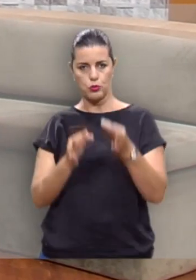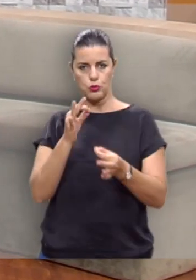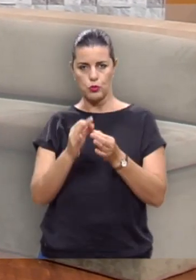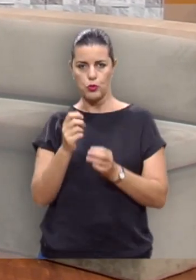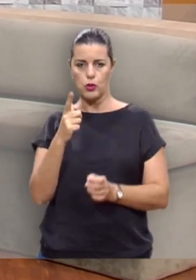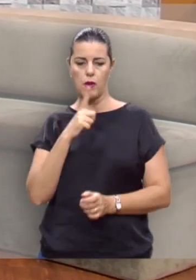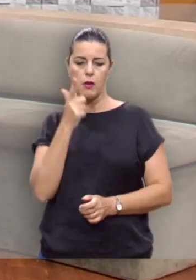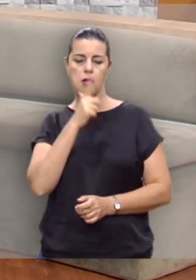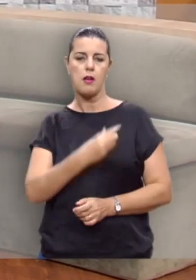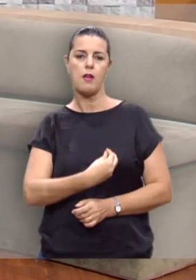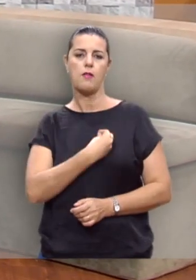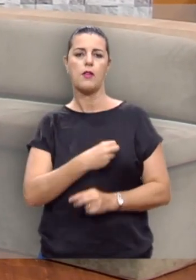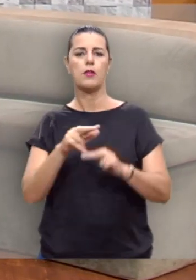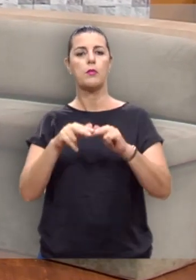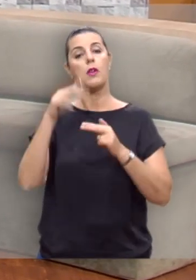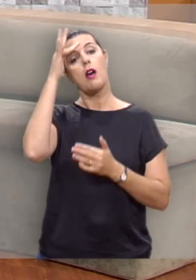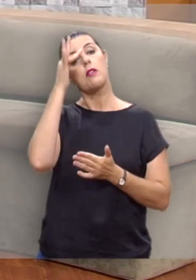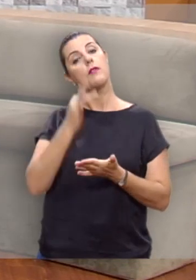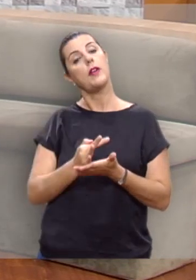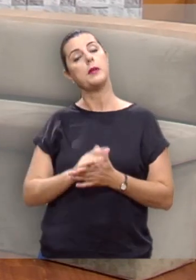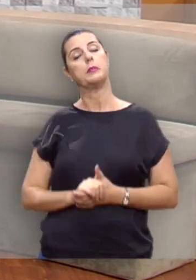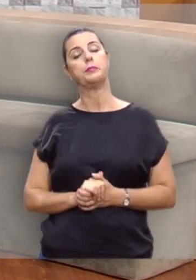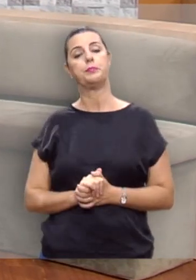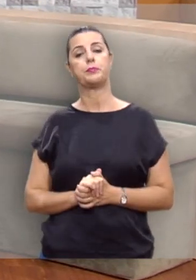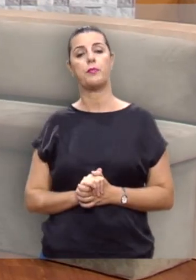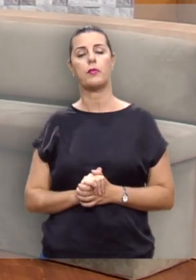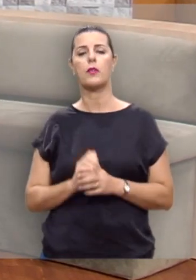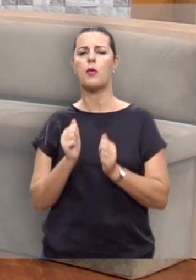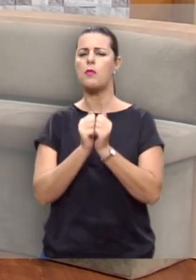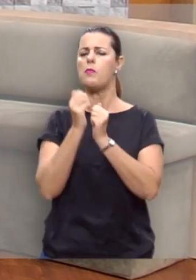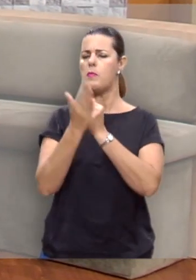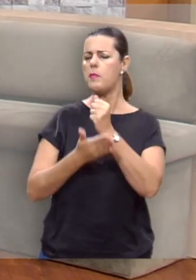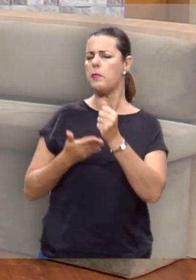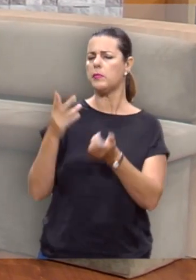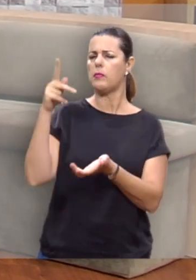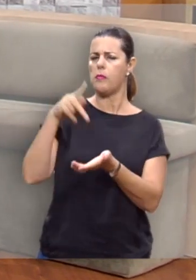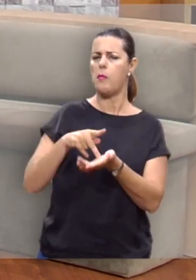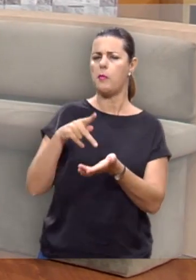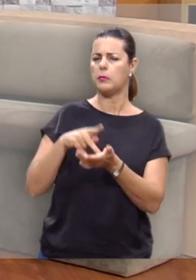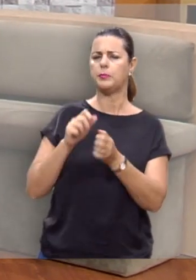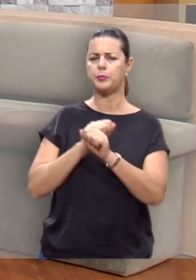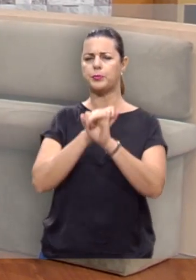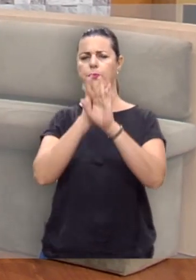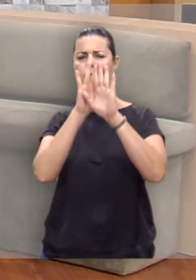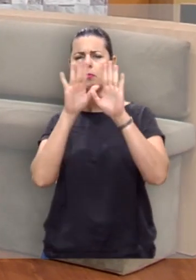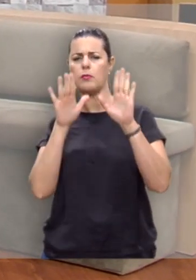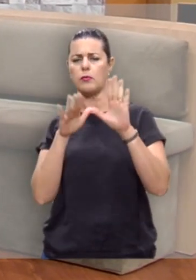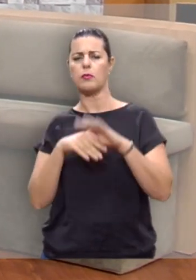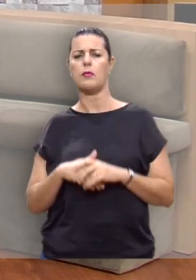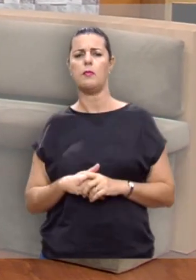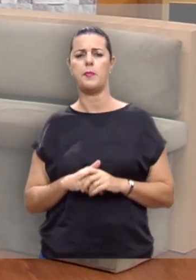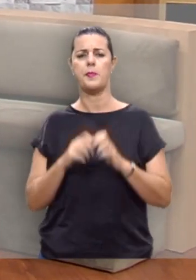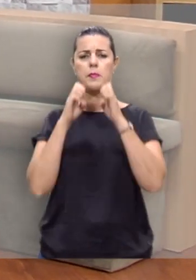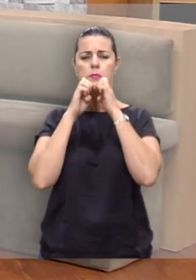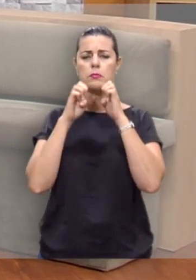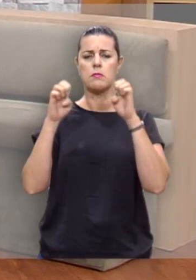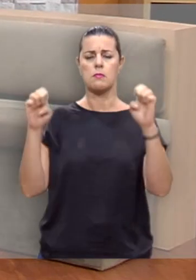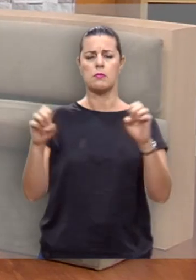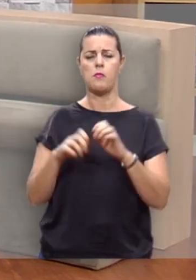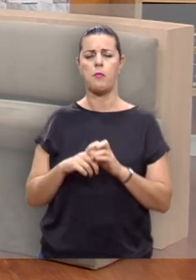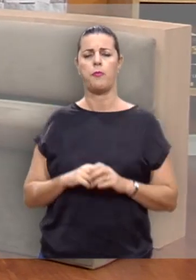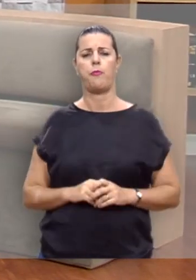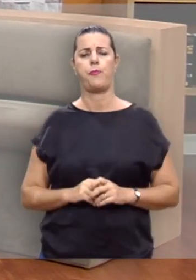viverá pela fé. Com base nesta verdade gloriosa do